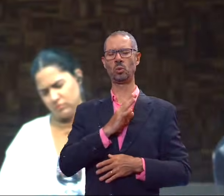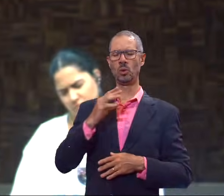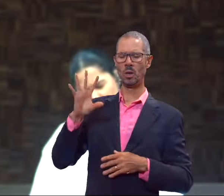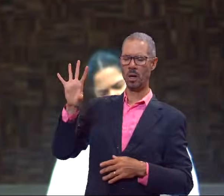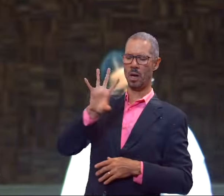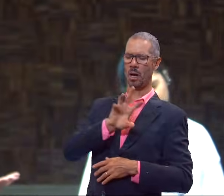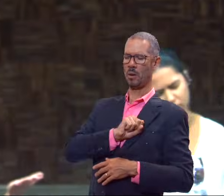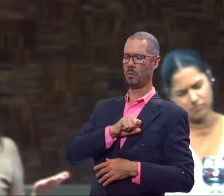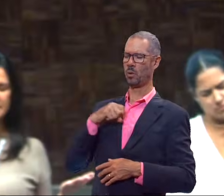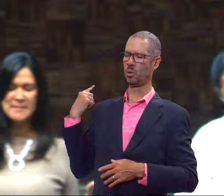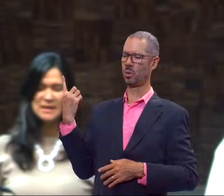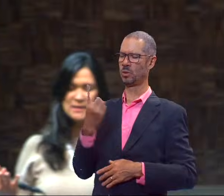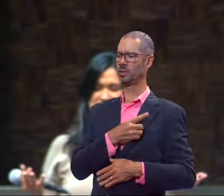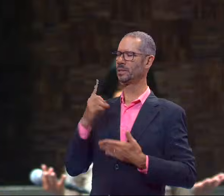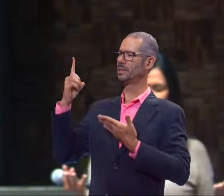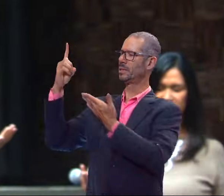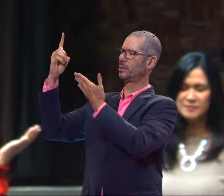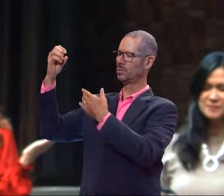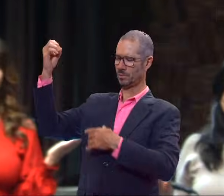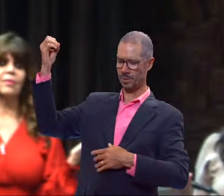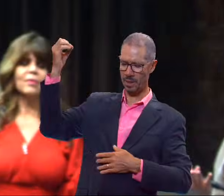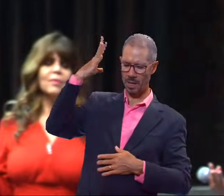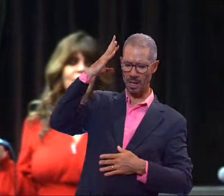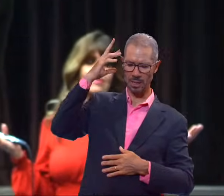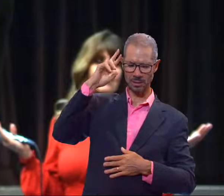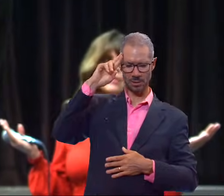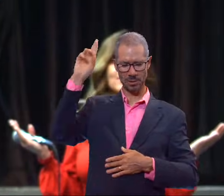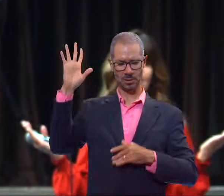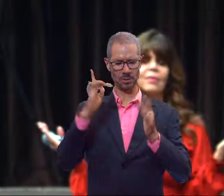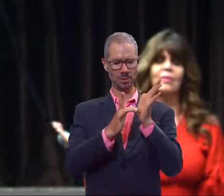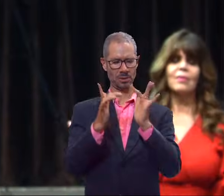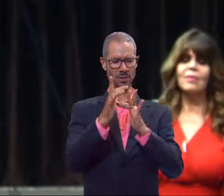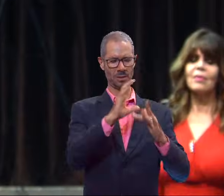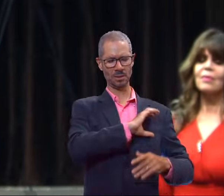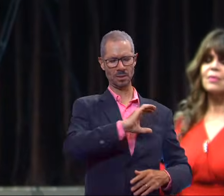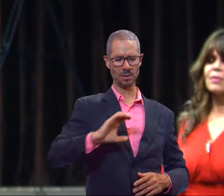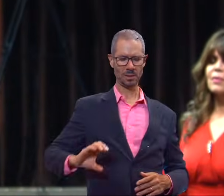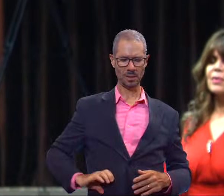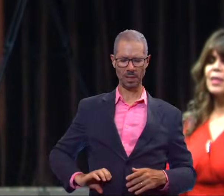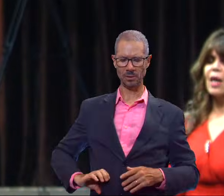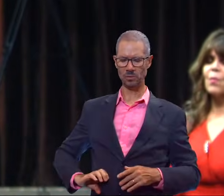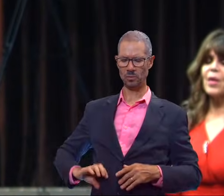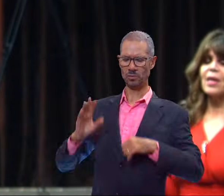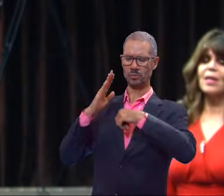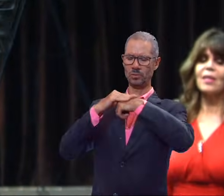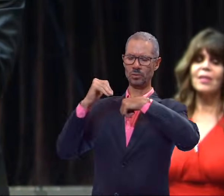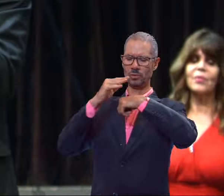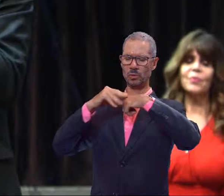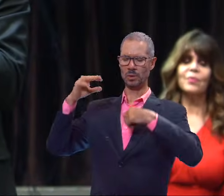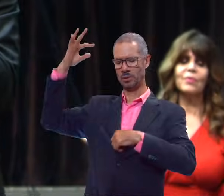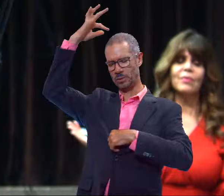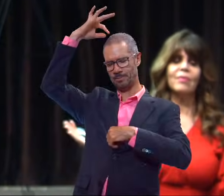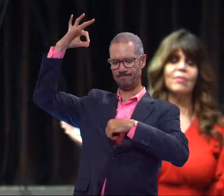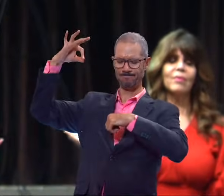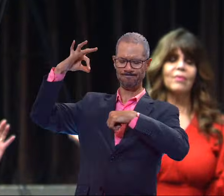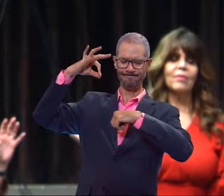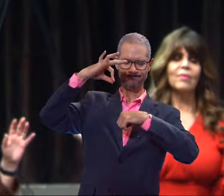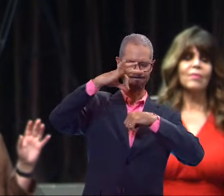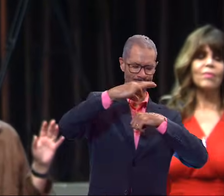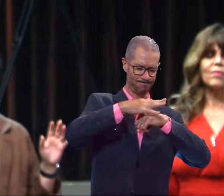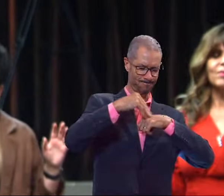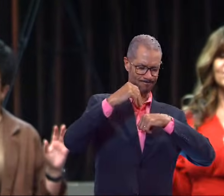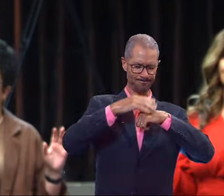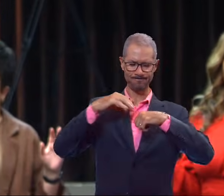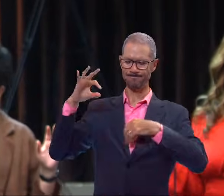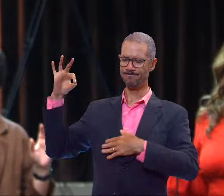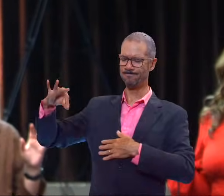nosso Pai, a graça de nosso Senhor Jesus Cristo e as consolações do Teu Espírito repousem